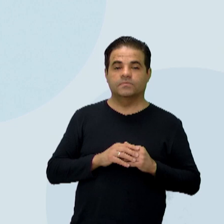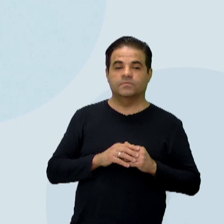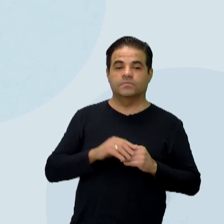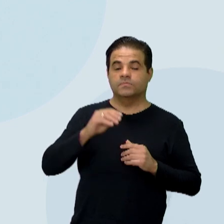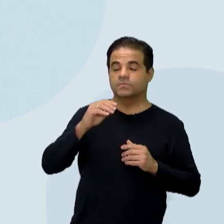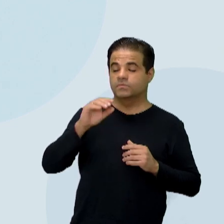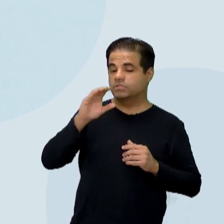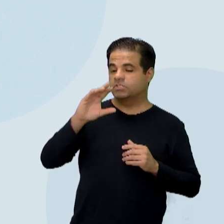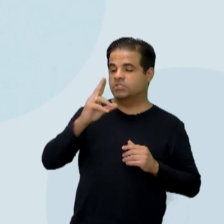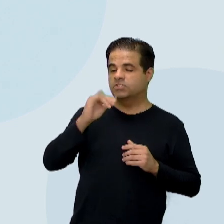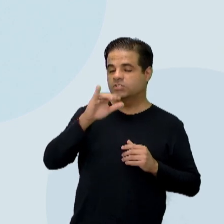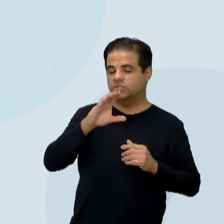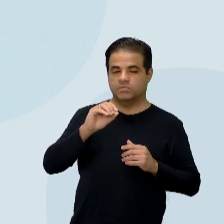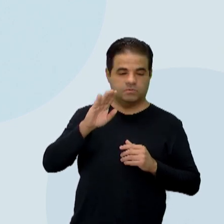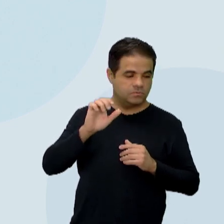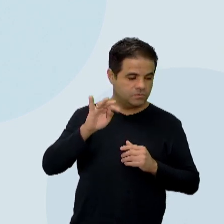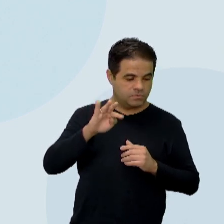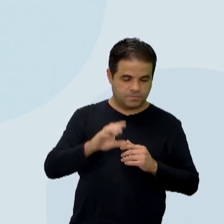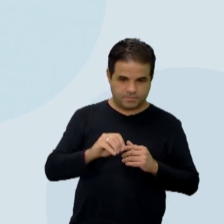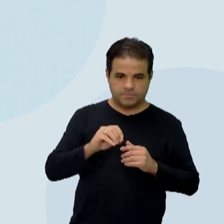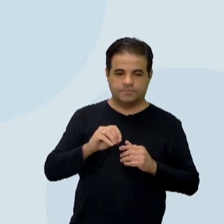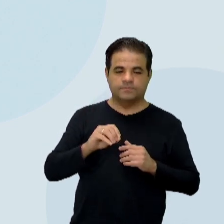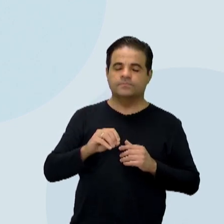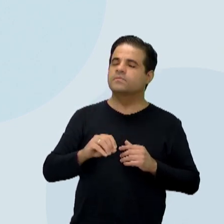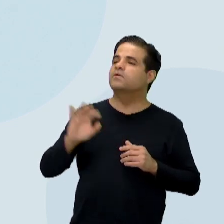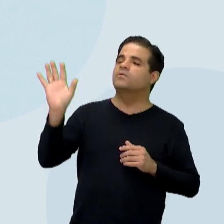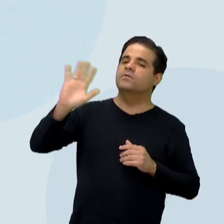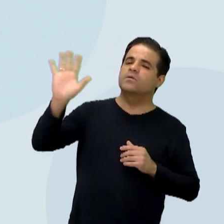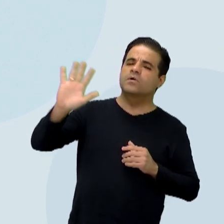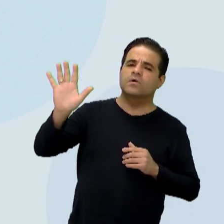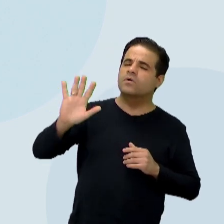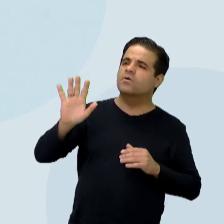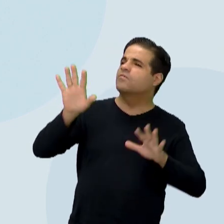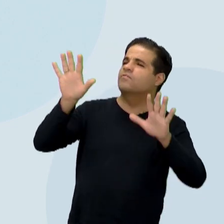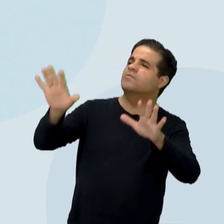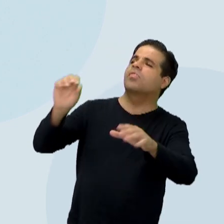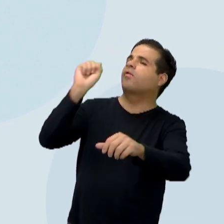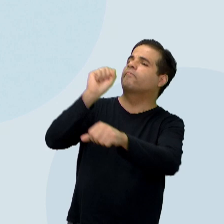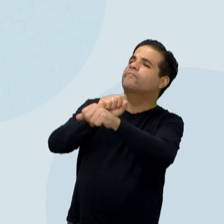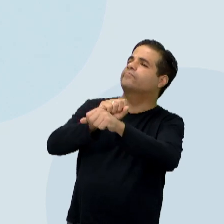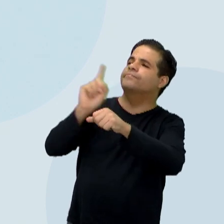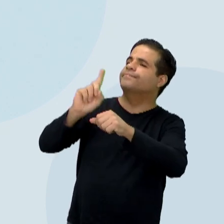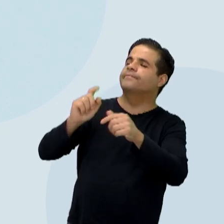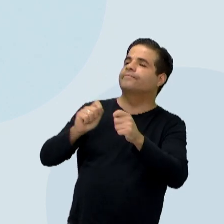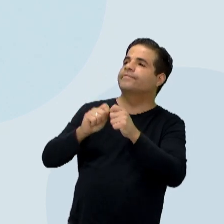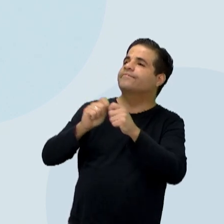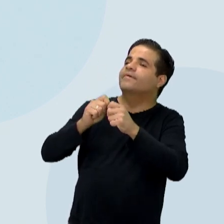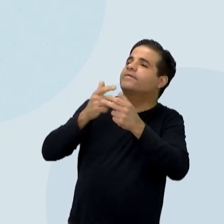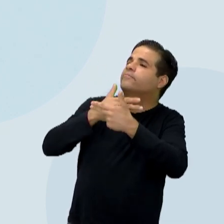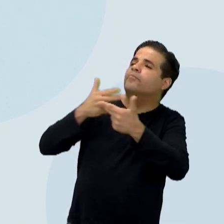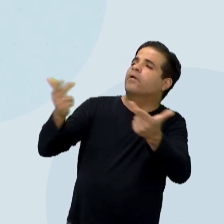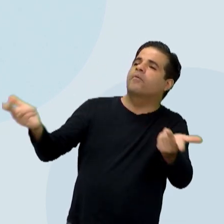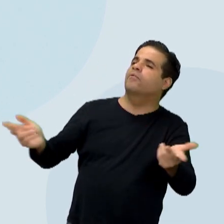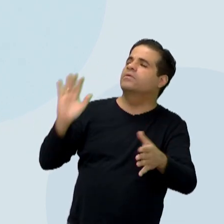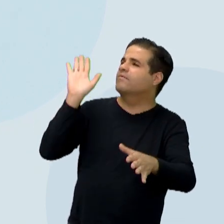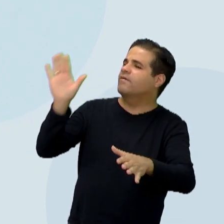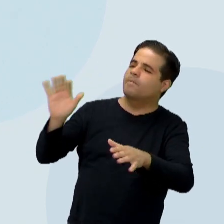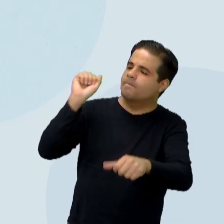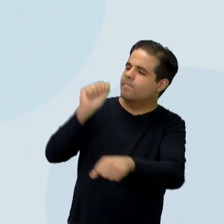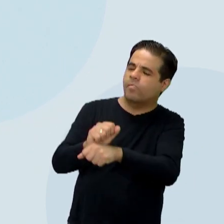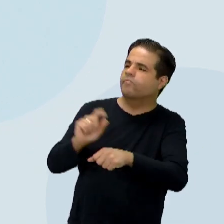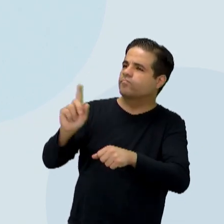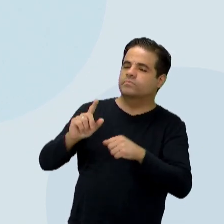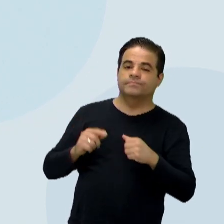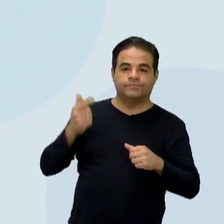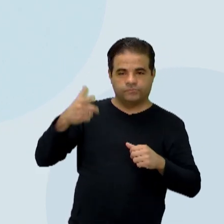Bento pendurado num galho de árvore, falando com o Zé Lelé. Ô Zé Lelé, não fica aí parado, faz alguma coisa.